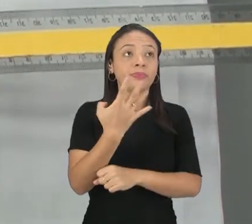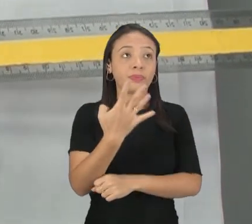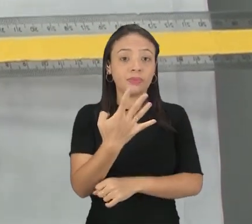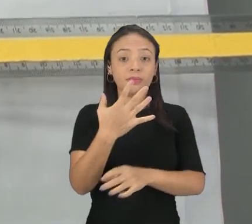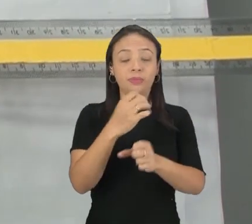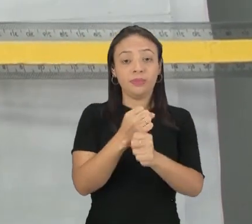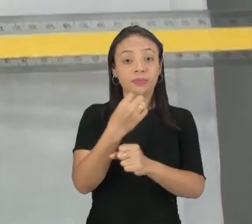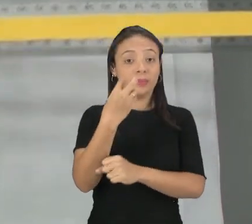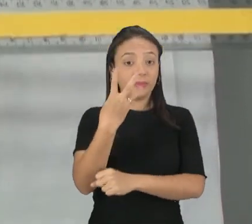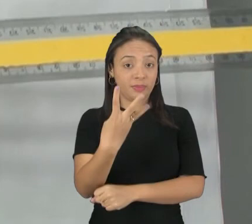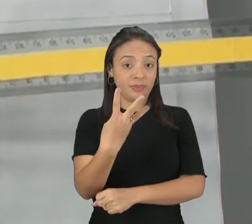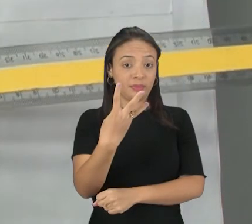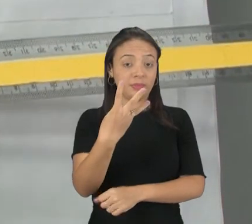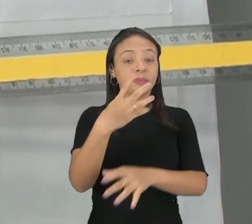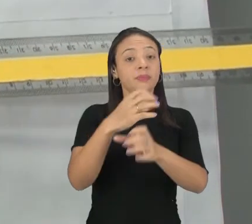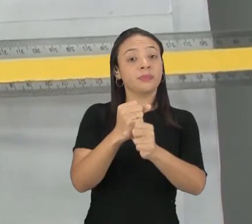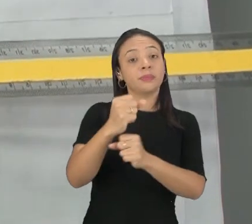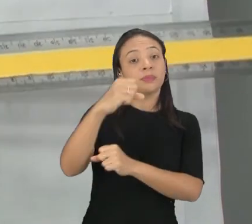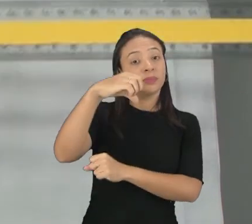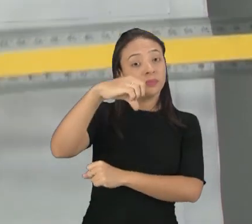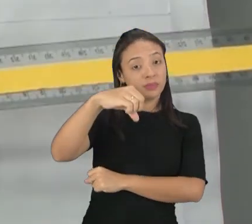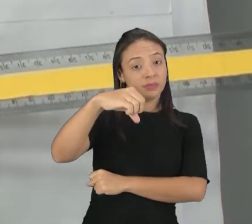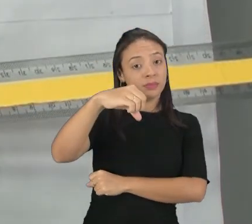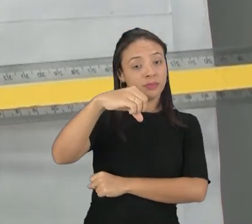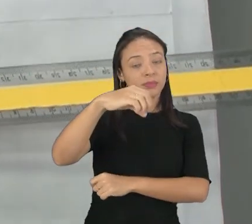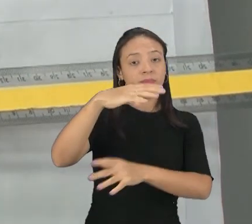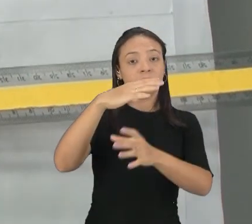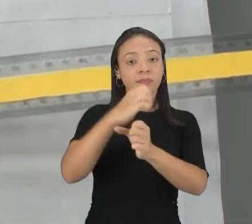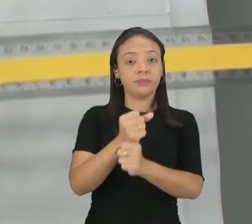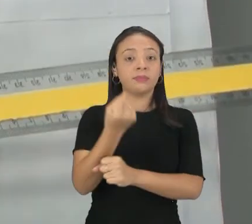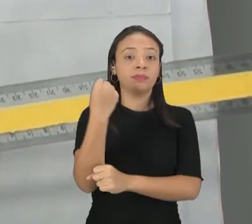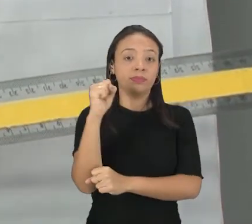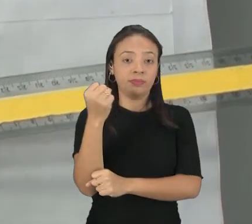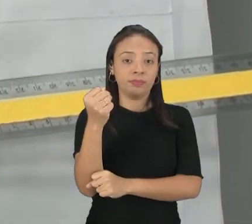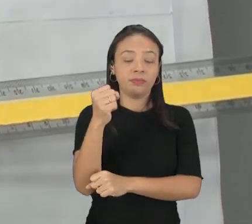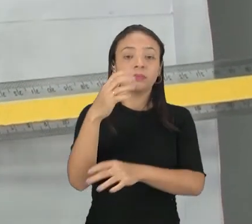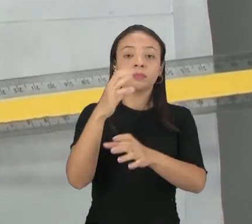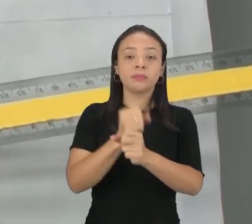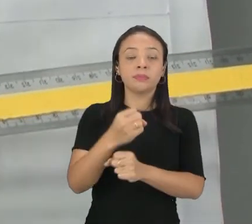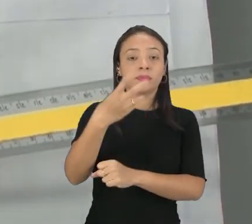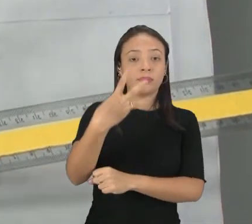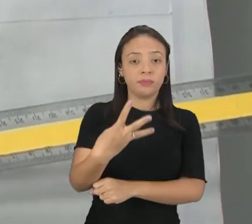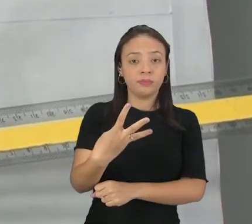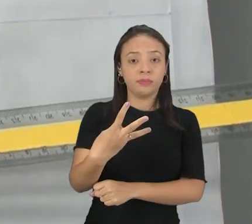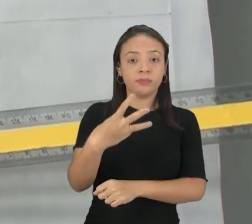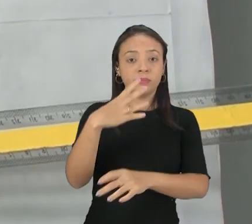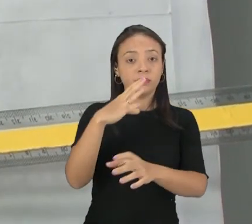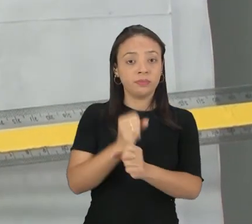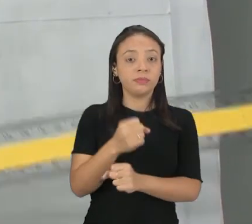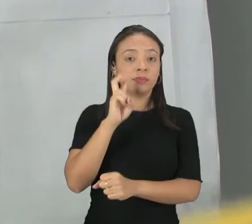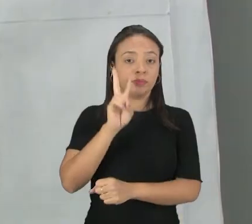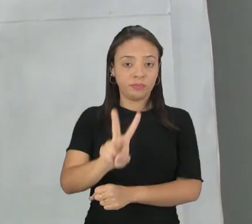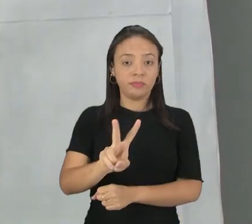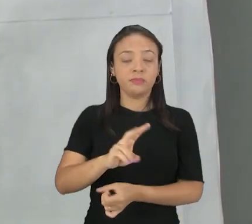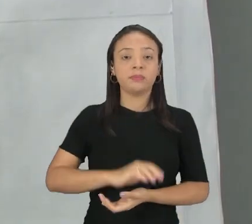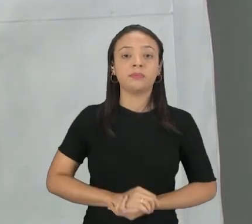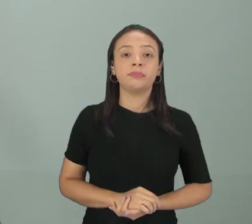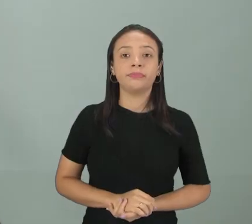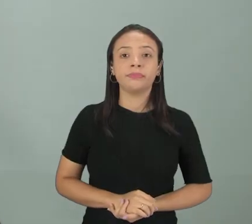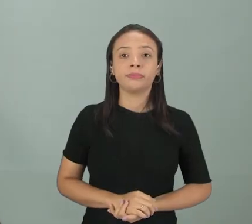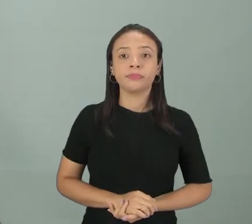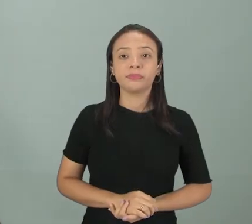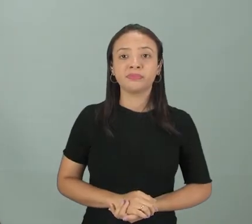4 + 3 + 9 + 8 + 3 e mais dois